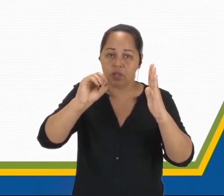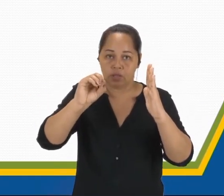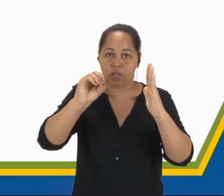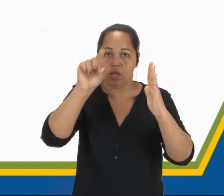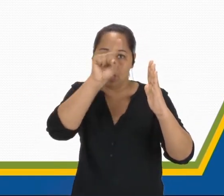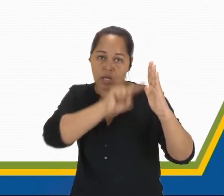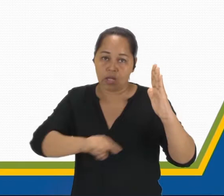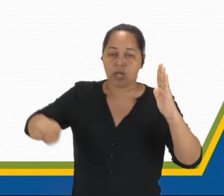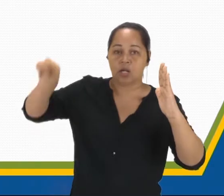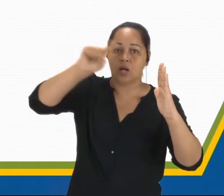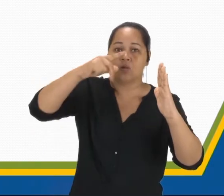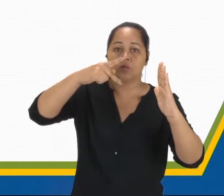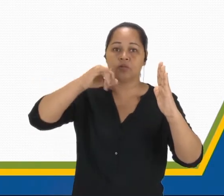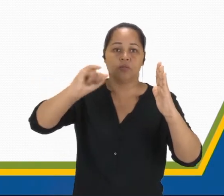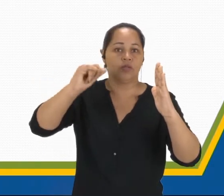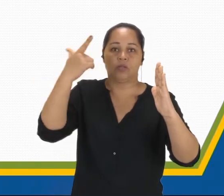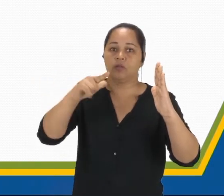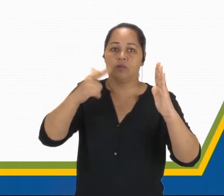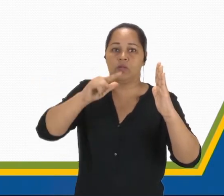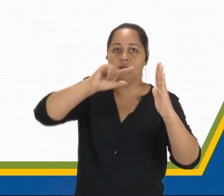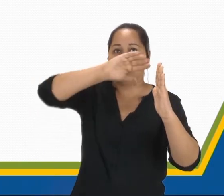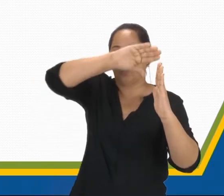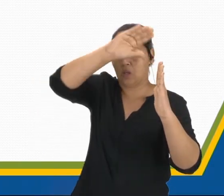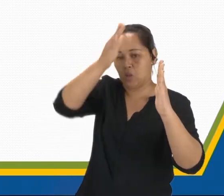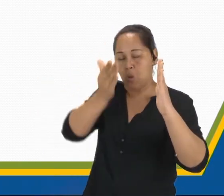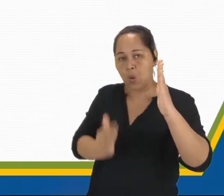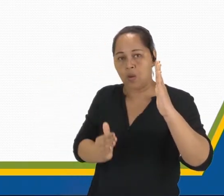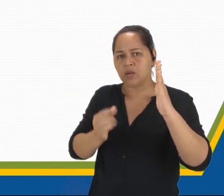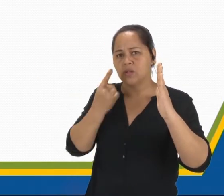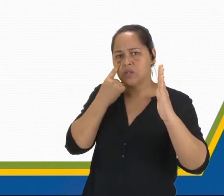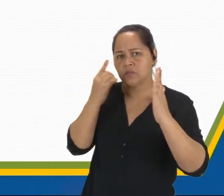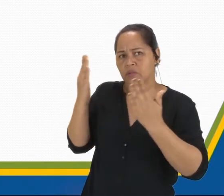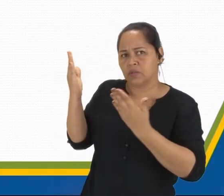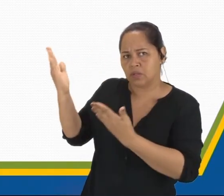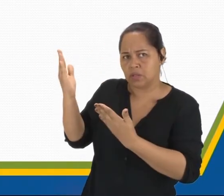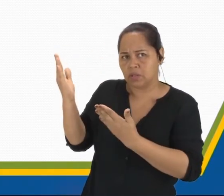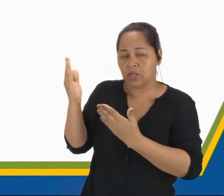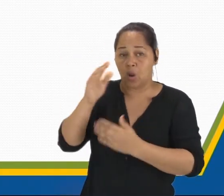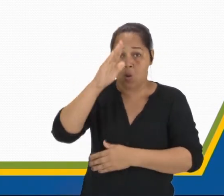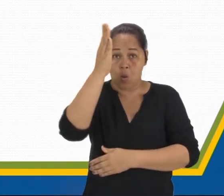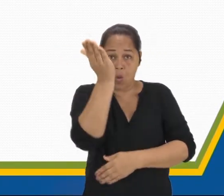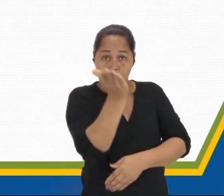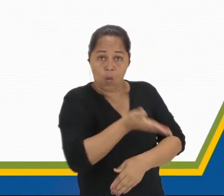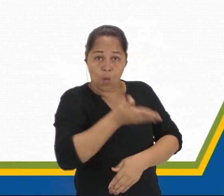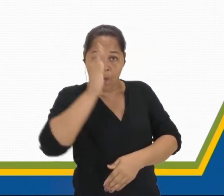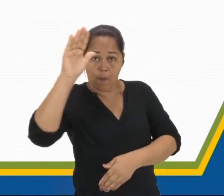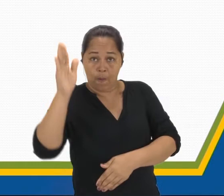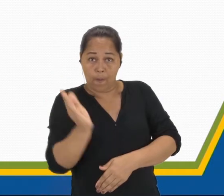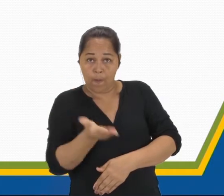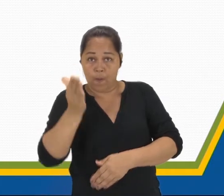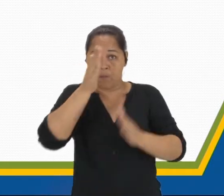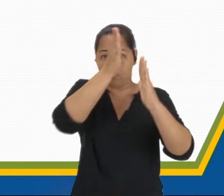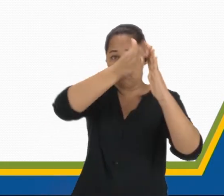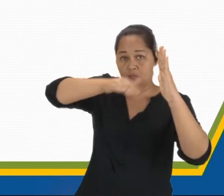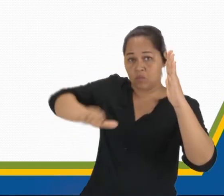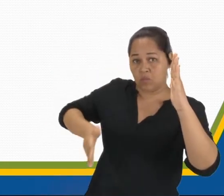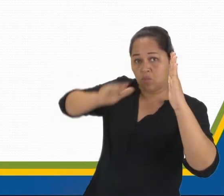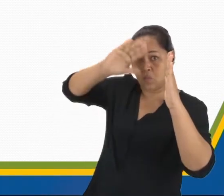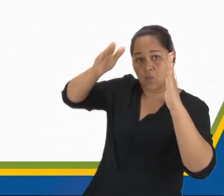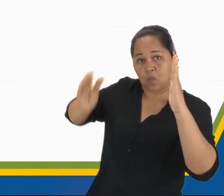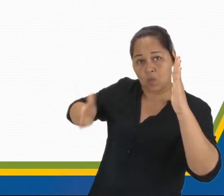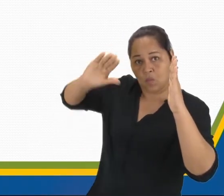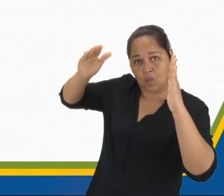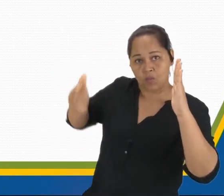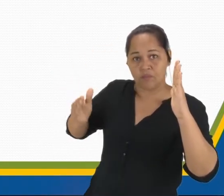assíntotas. O que é isso para que a gente possa explicar? No caso da função cotangente, ela é o contrário da tangente, ó. Ela tem